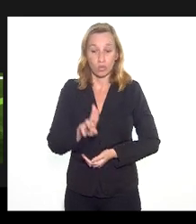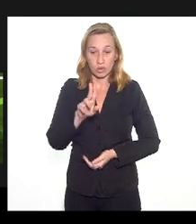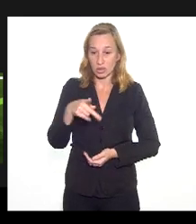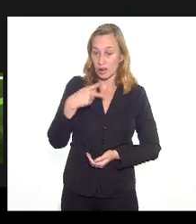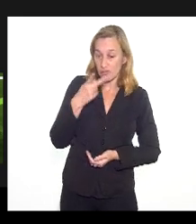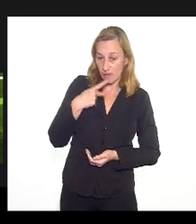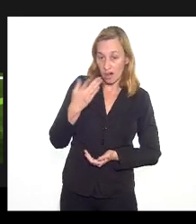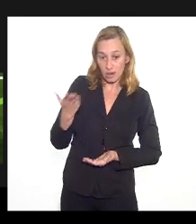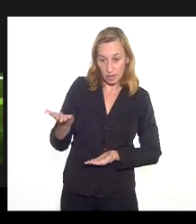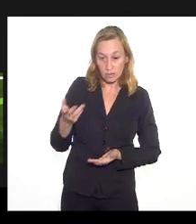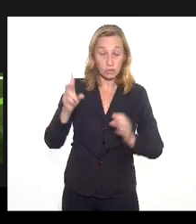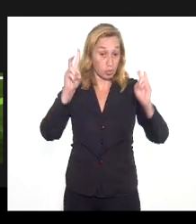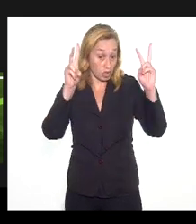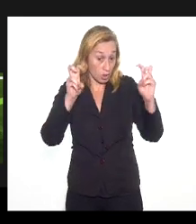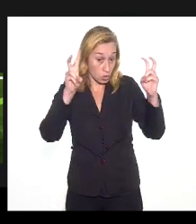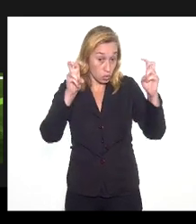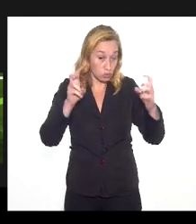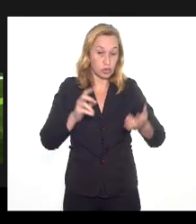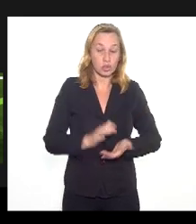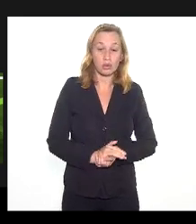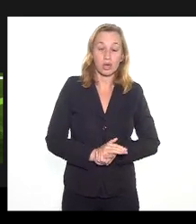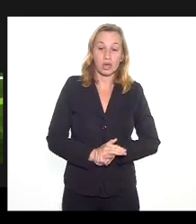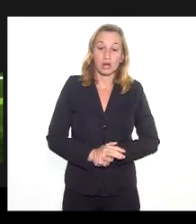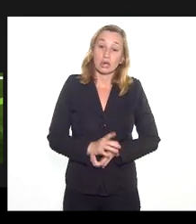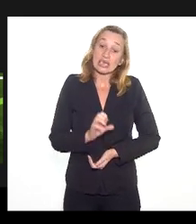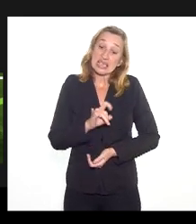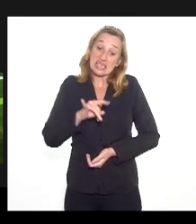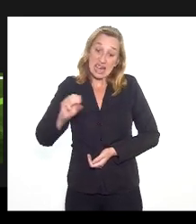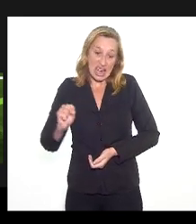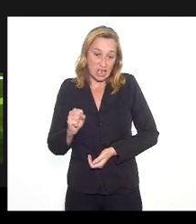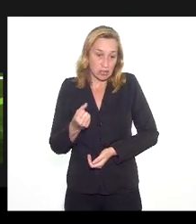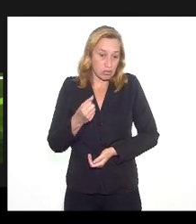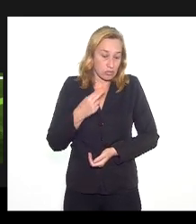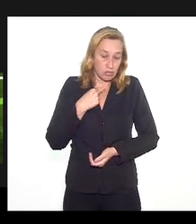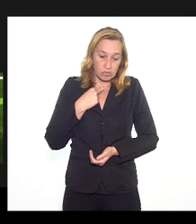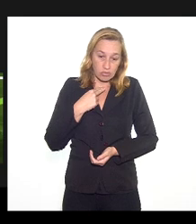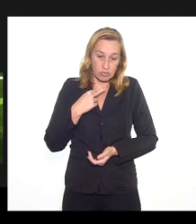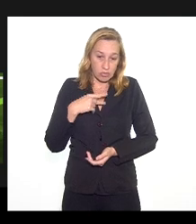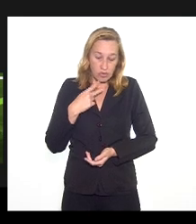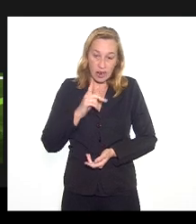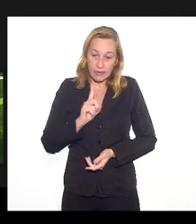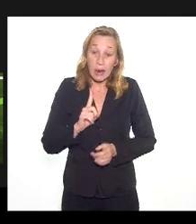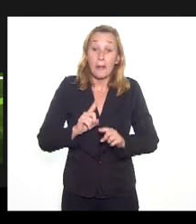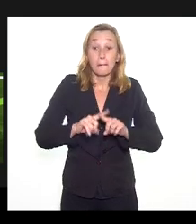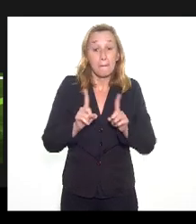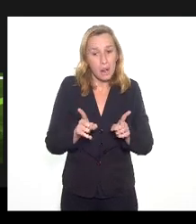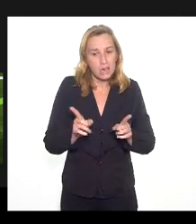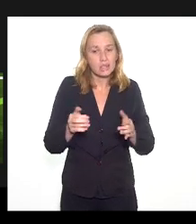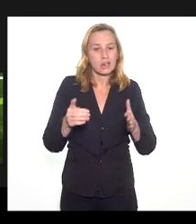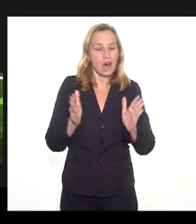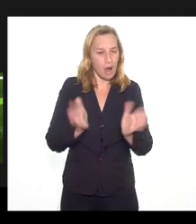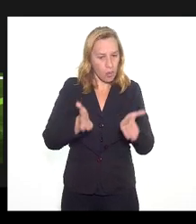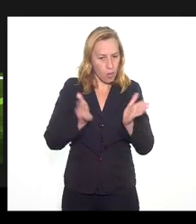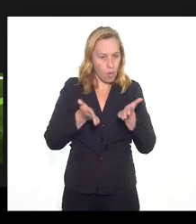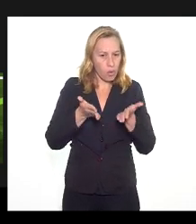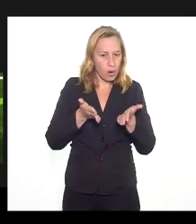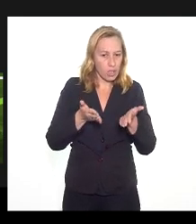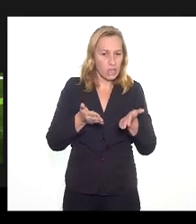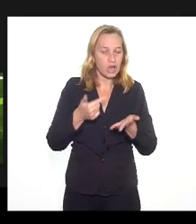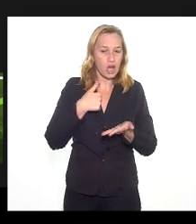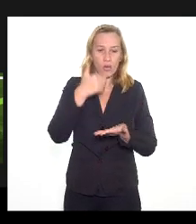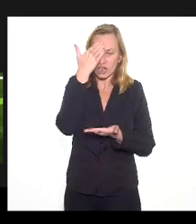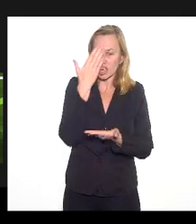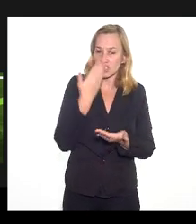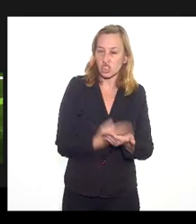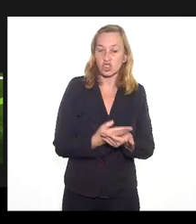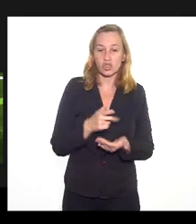mais falas sobre esse assunto, não cabendo a CEAS. Mas no que nos couber, a partir de agora, eu creio que a